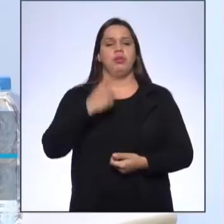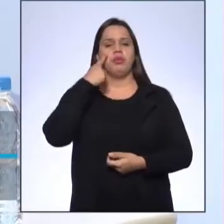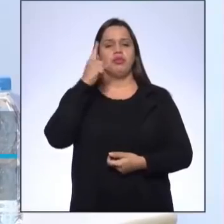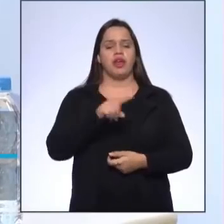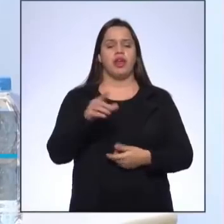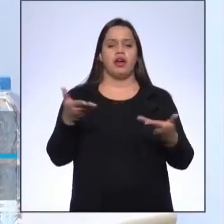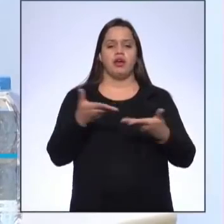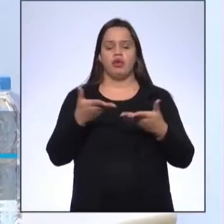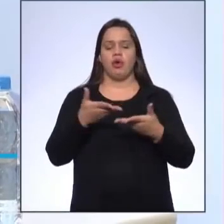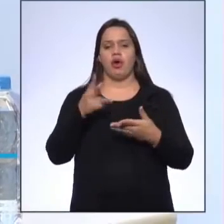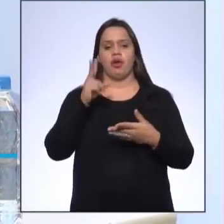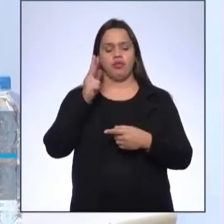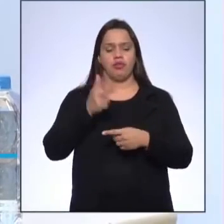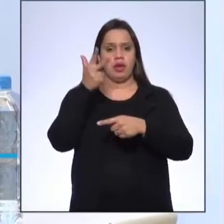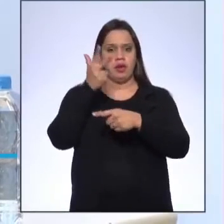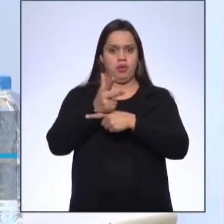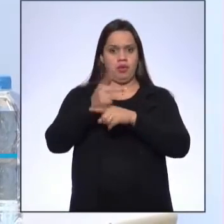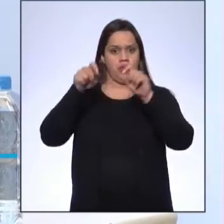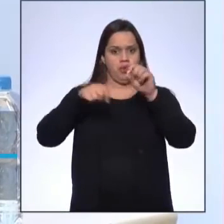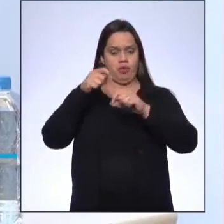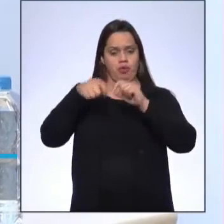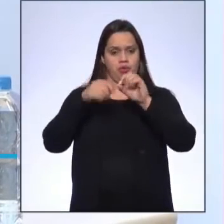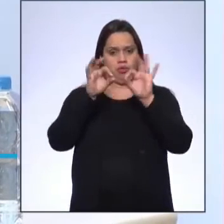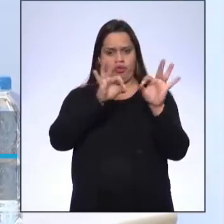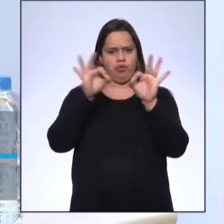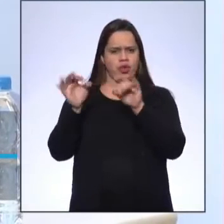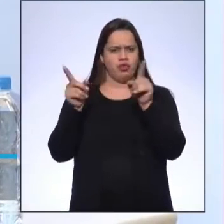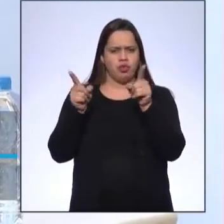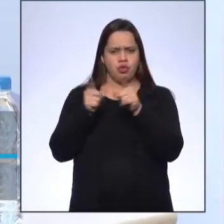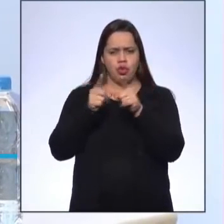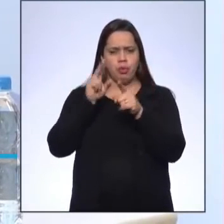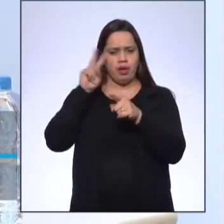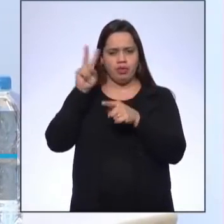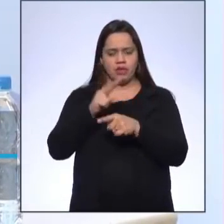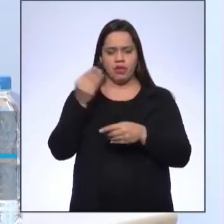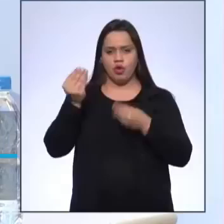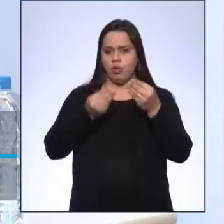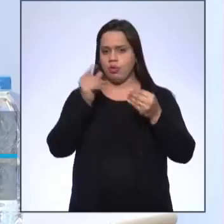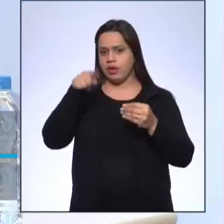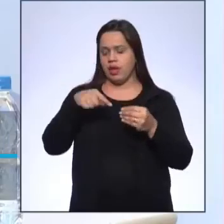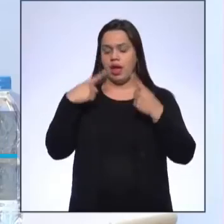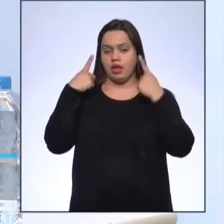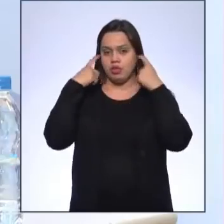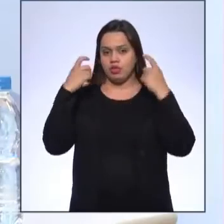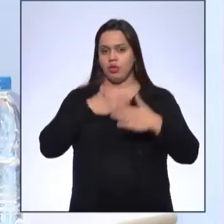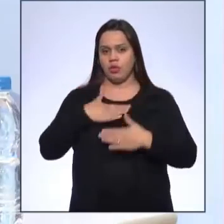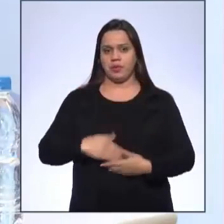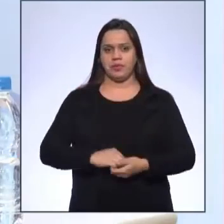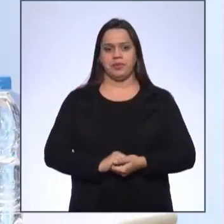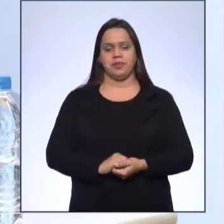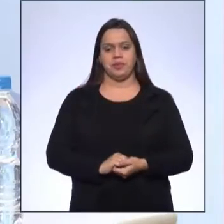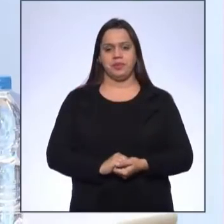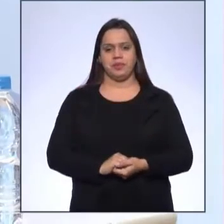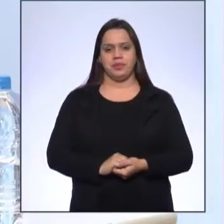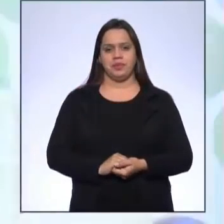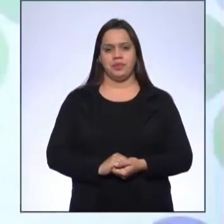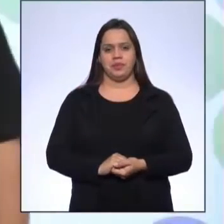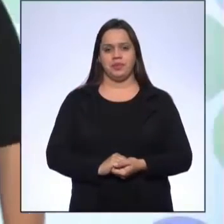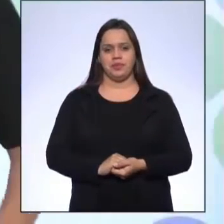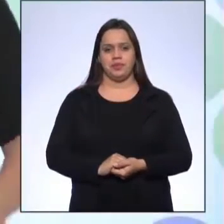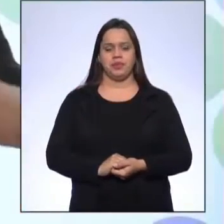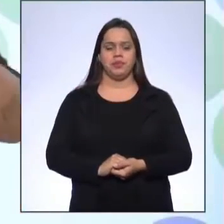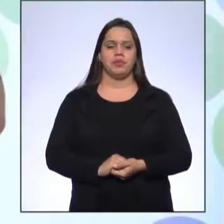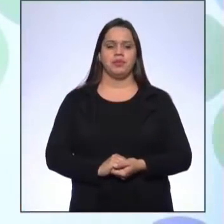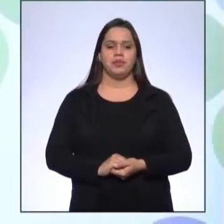pouquinho um vídeo do Barbatuques, tá, pessoal? É bem curtinho para vocês terem uma ideia de sons corporais. O